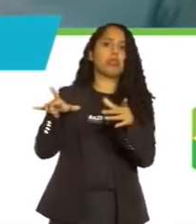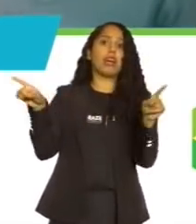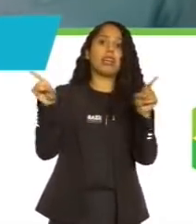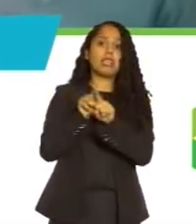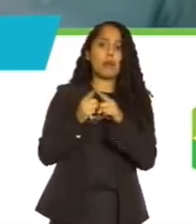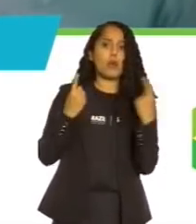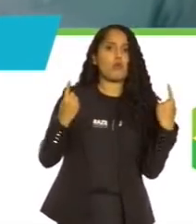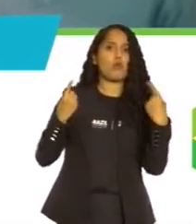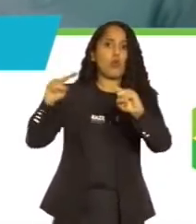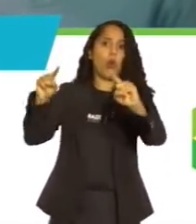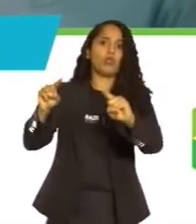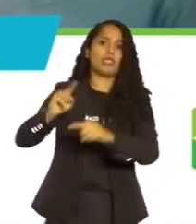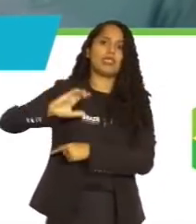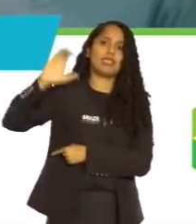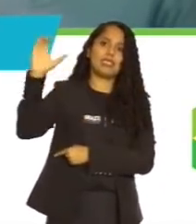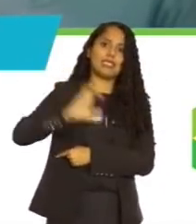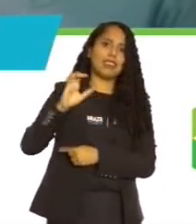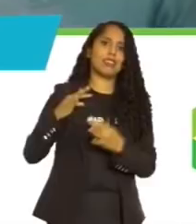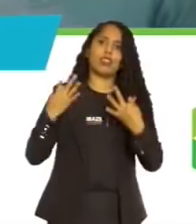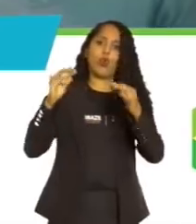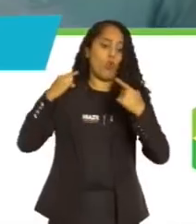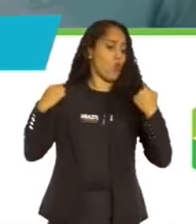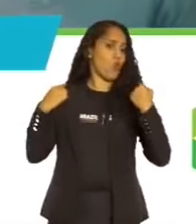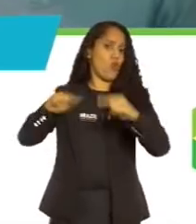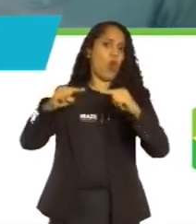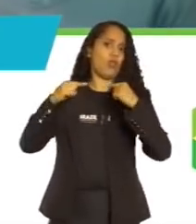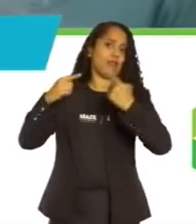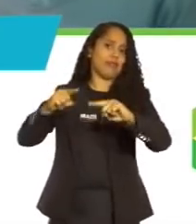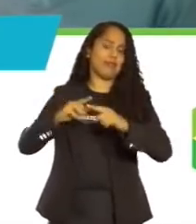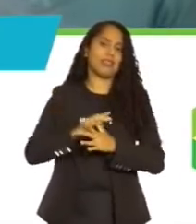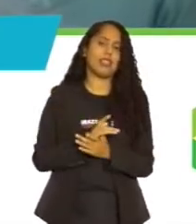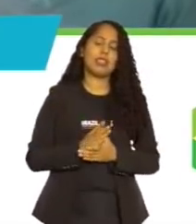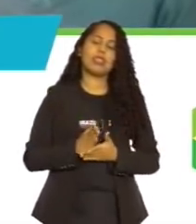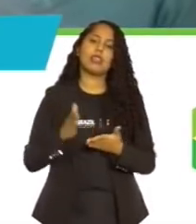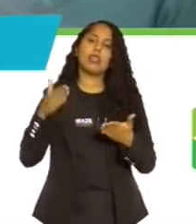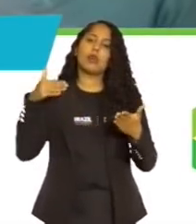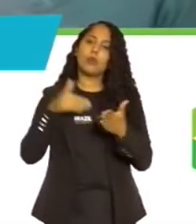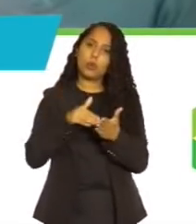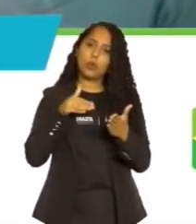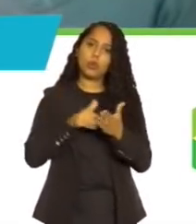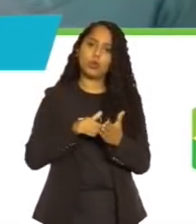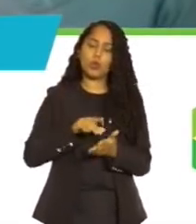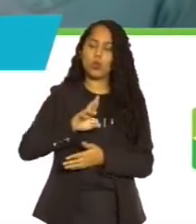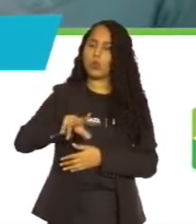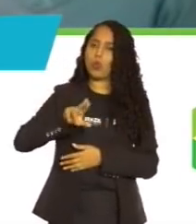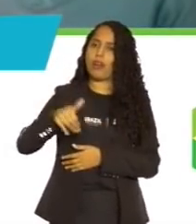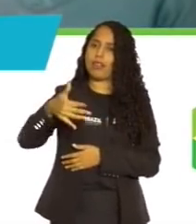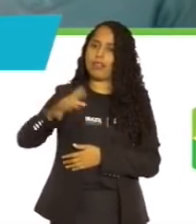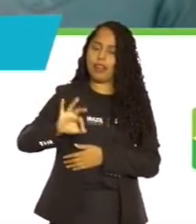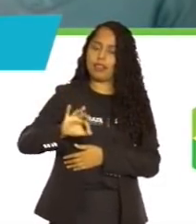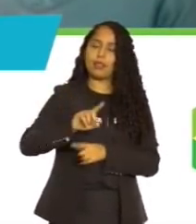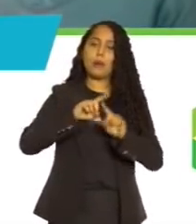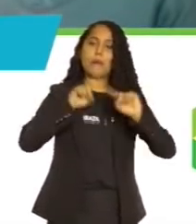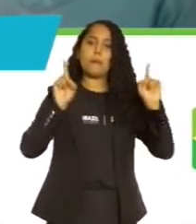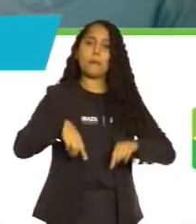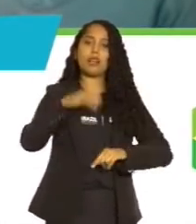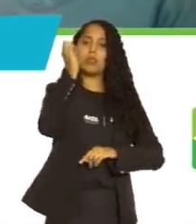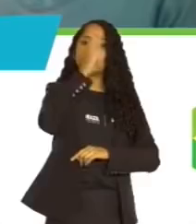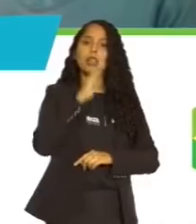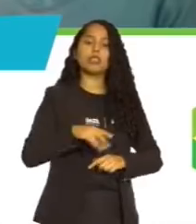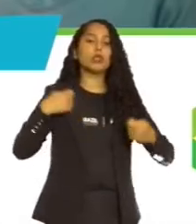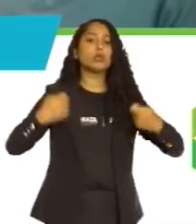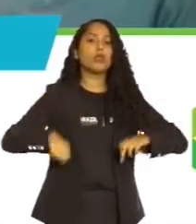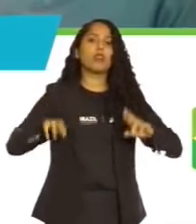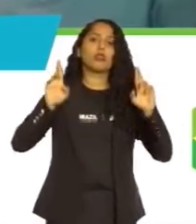a ciência e a tecnologia constantemente. E, por último, não faz parte dos 10 pontos, mas o Brasil precisa de esperança.